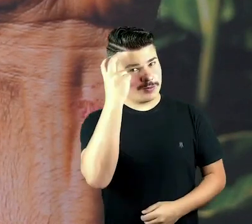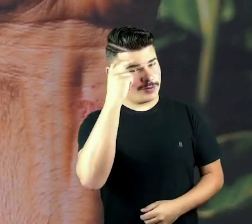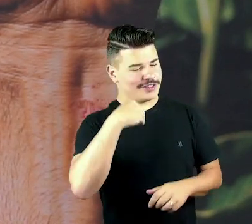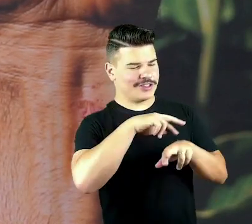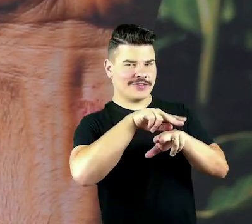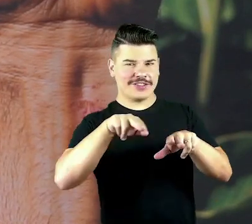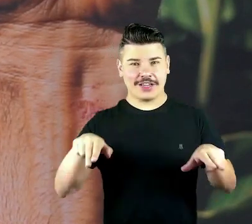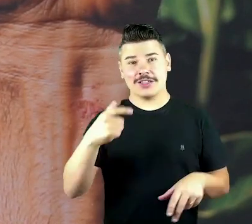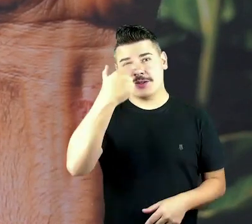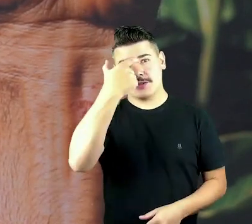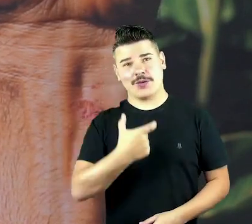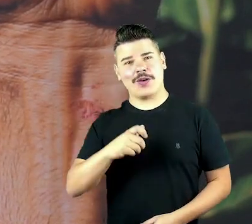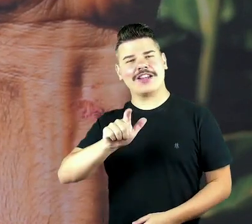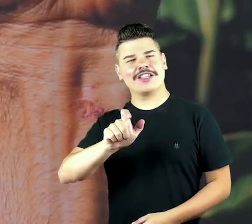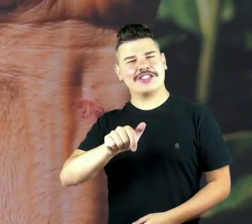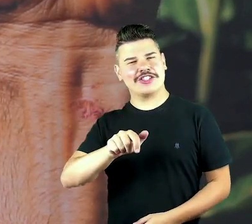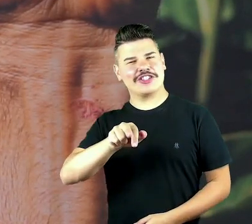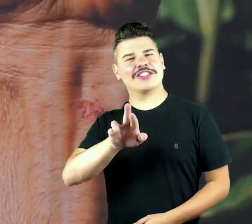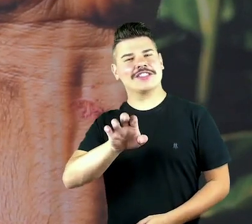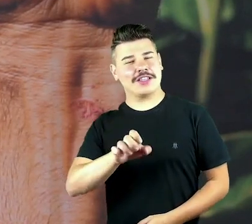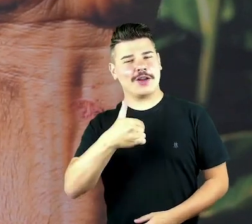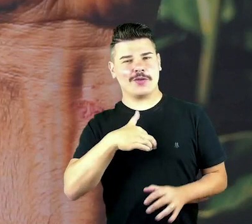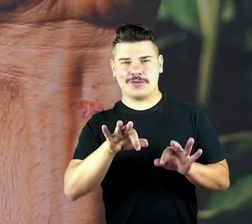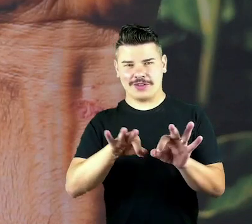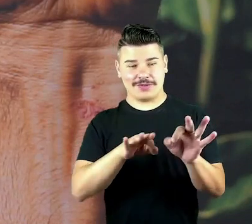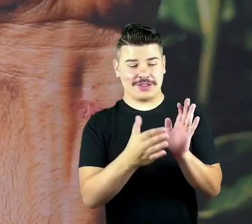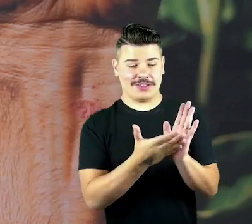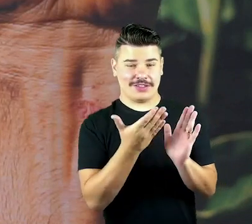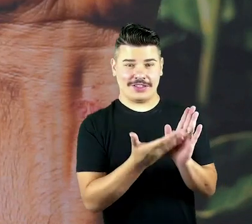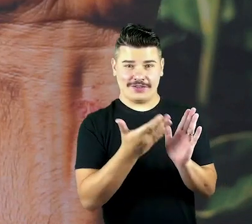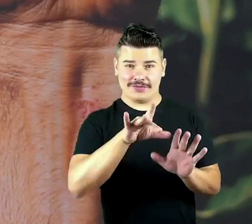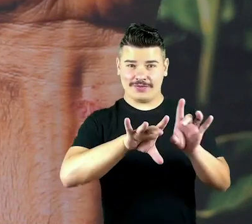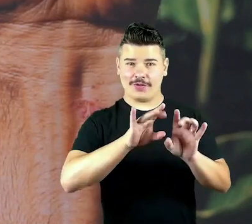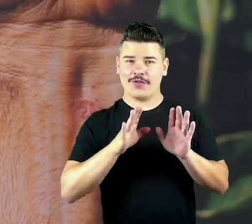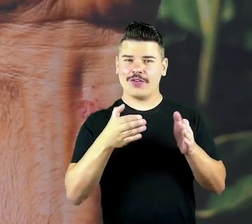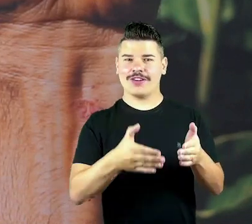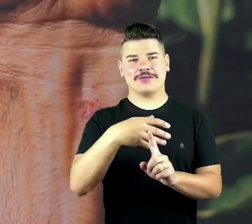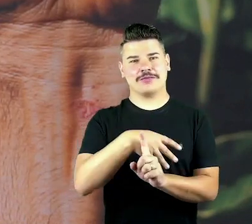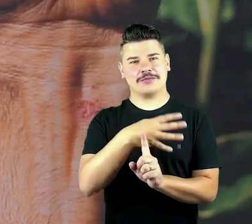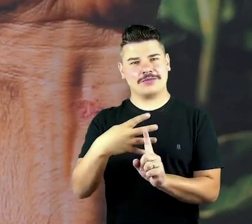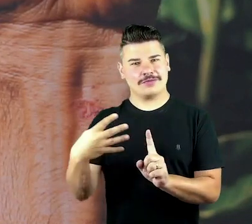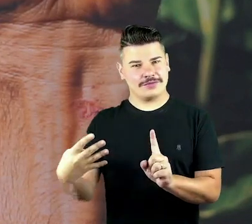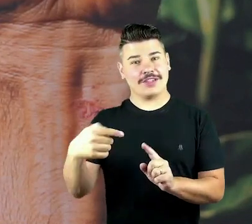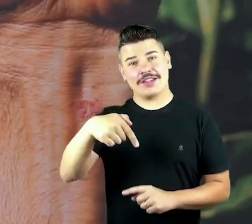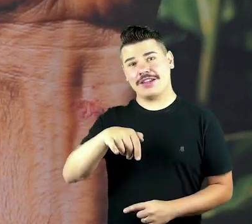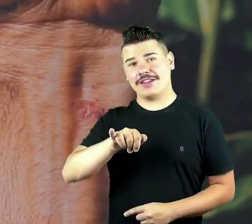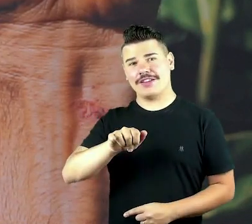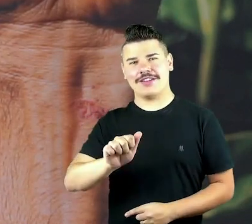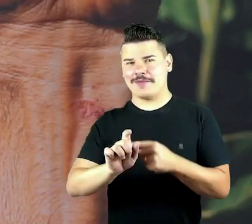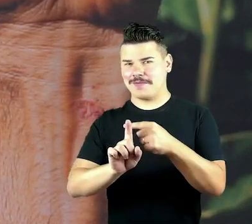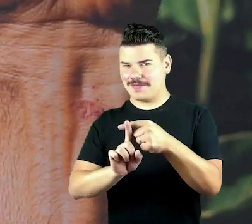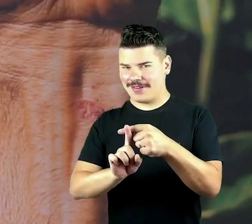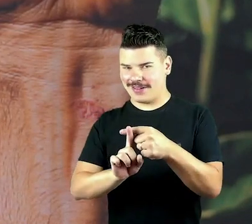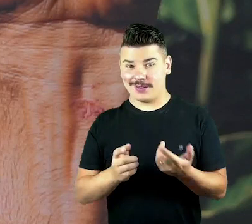Diversidade. Eu sou Alexandre Rabelo, organizo essa programação de livros e a comunidade LGBTQIA+.